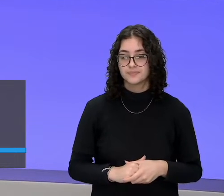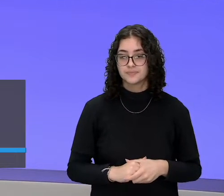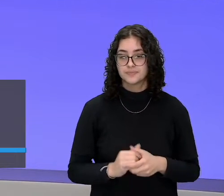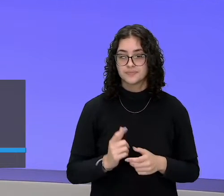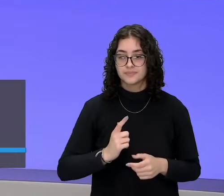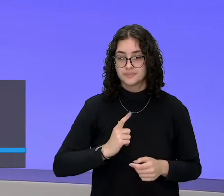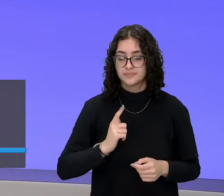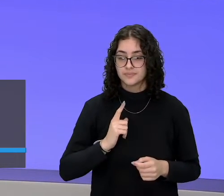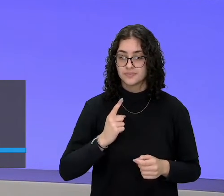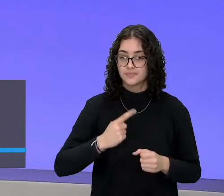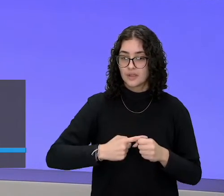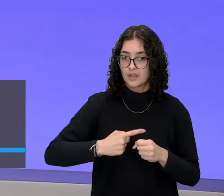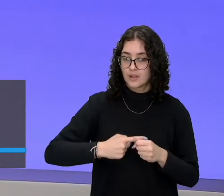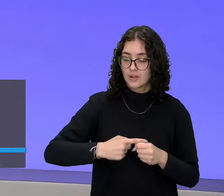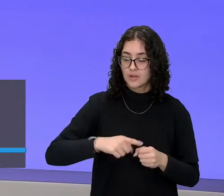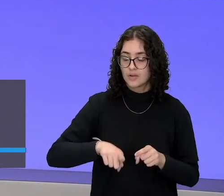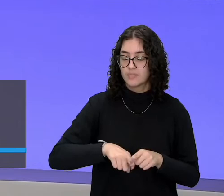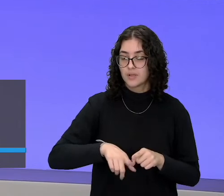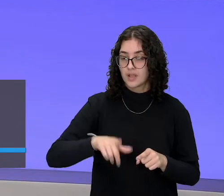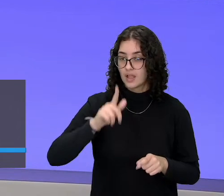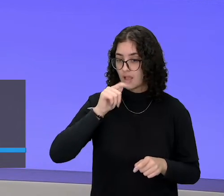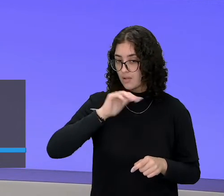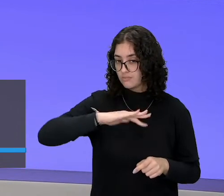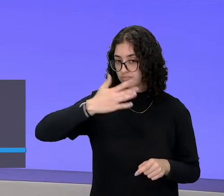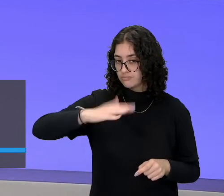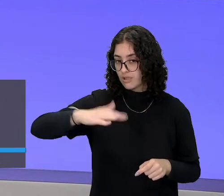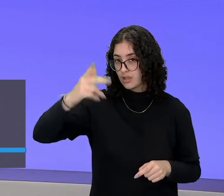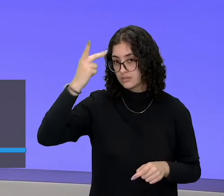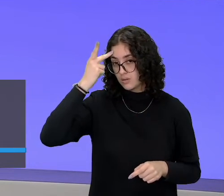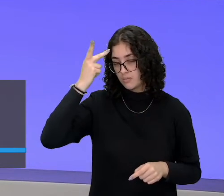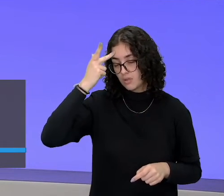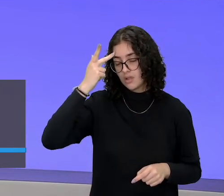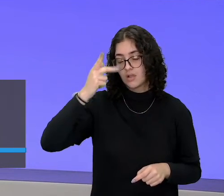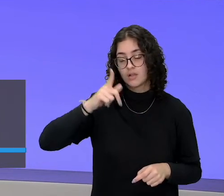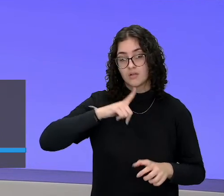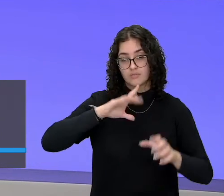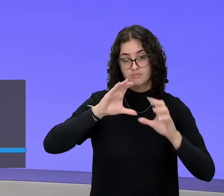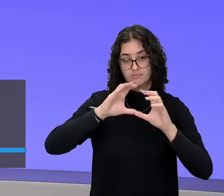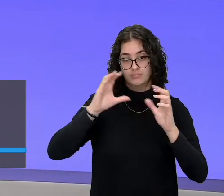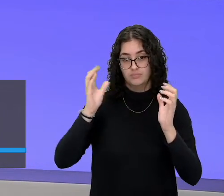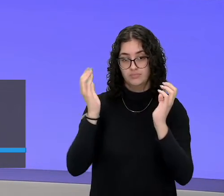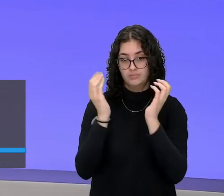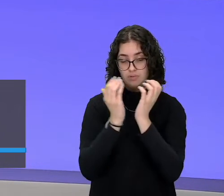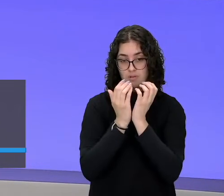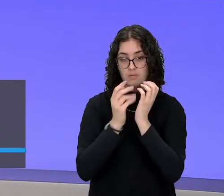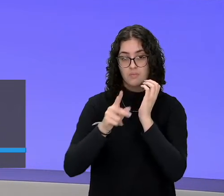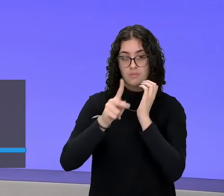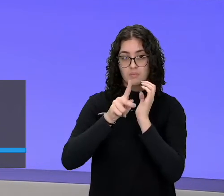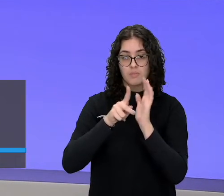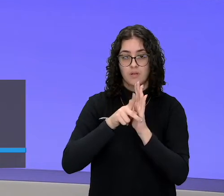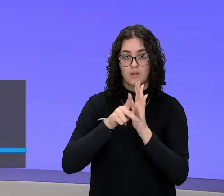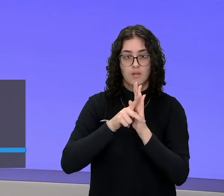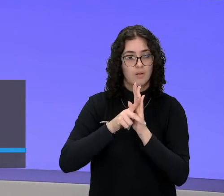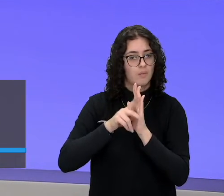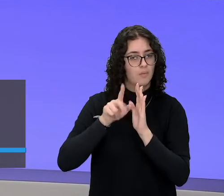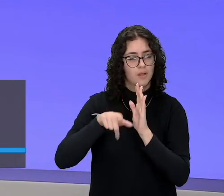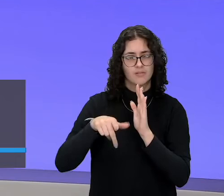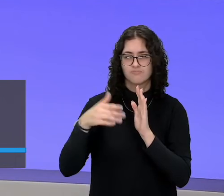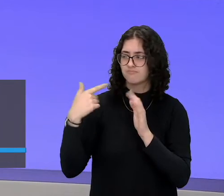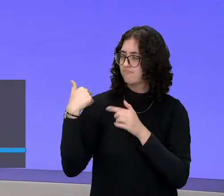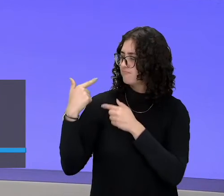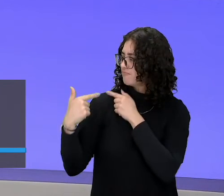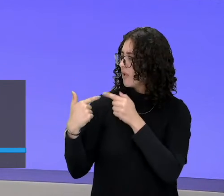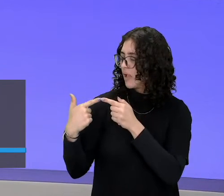tanto no interior quanto na parte do litoral de São Paulo, comunidades quilombolas muito tradicionais, que